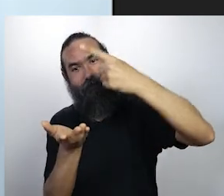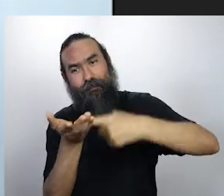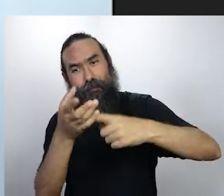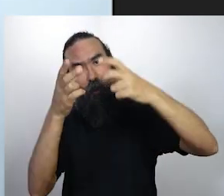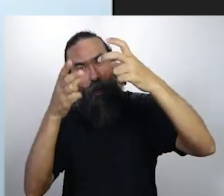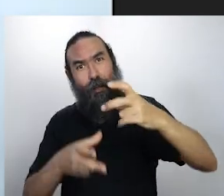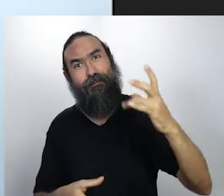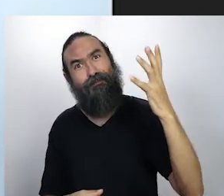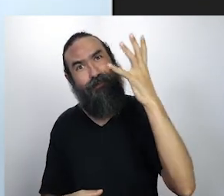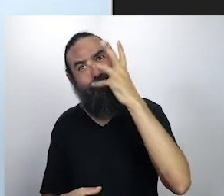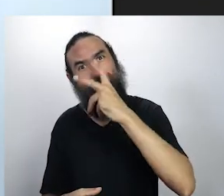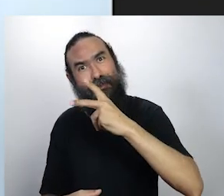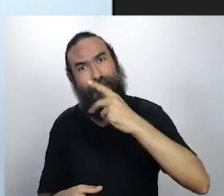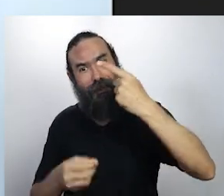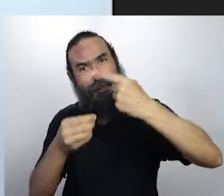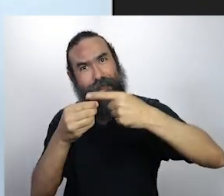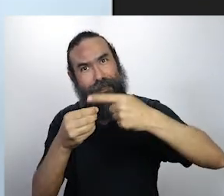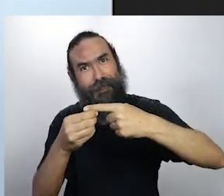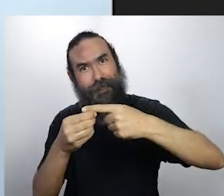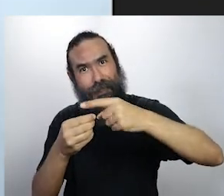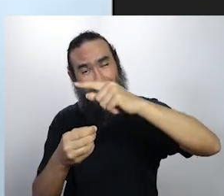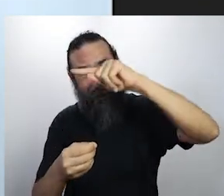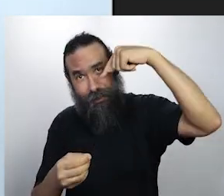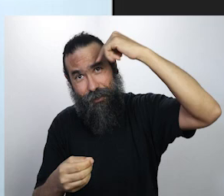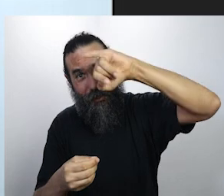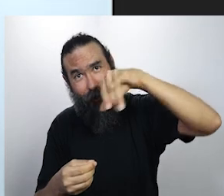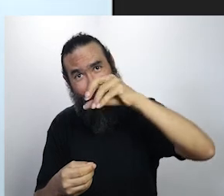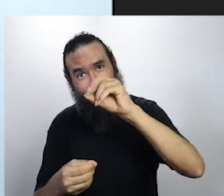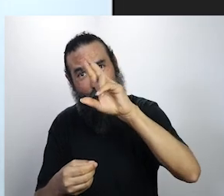cultura também, não só a material, né?